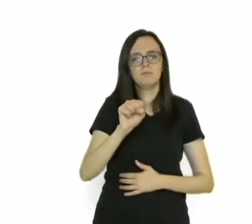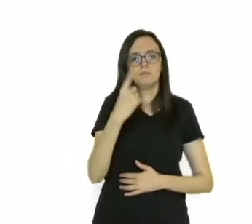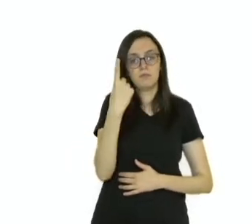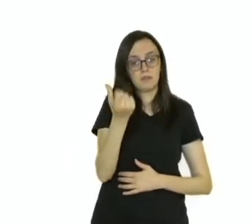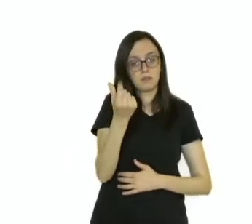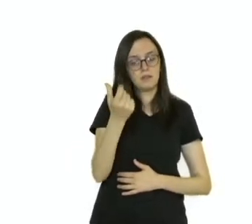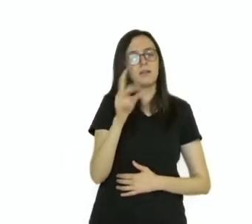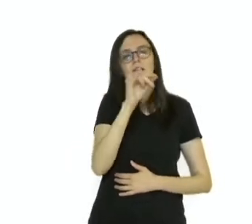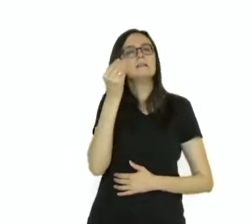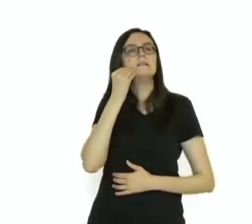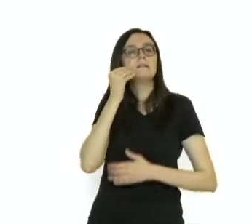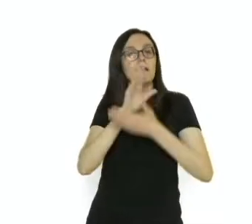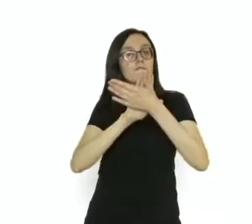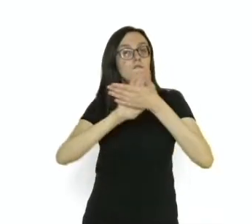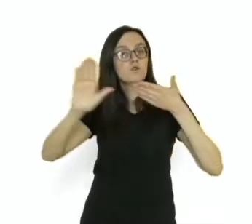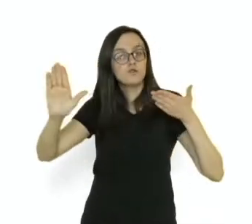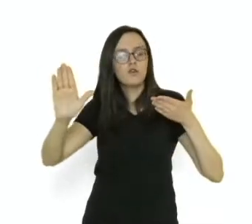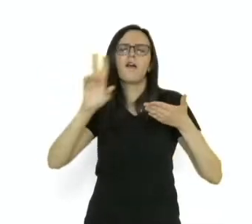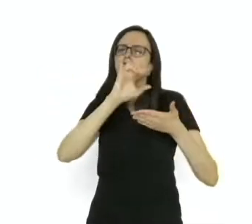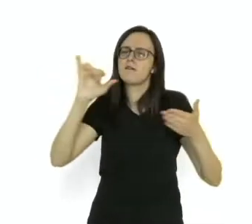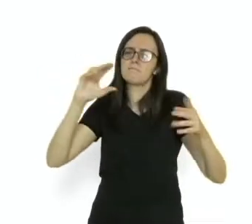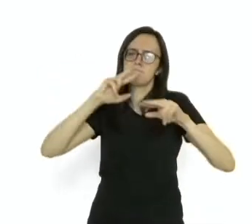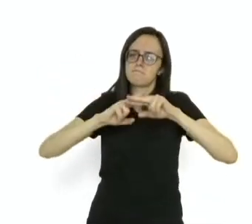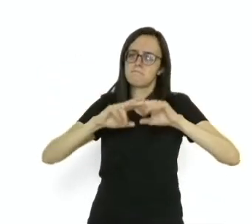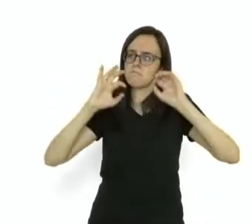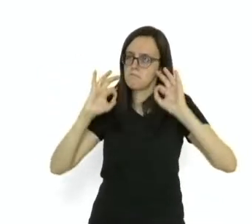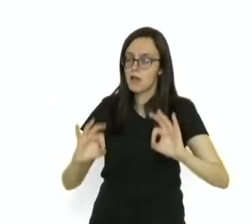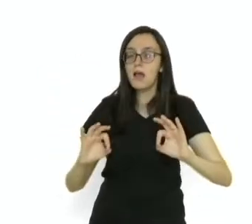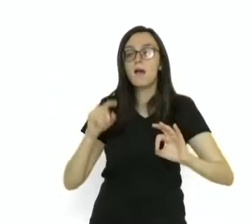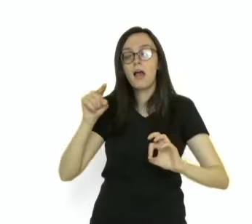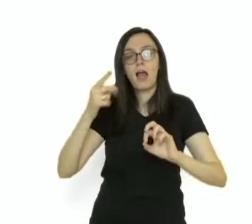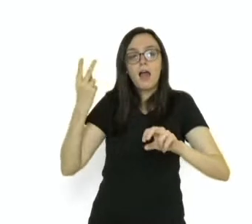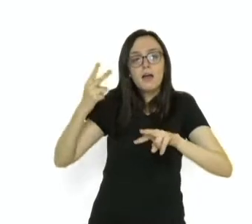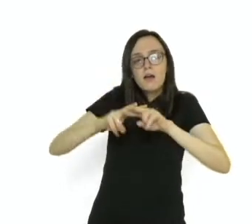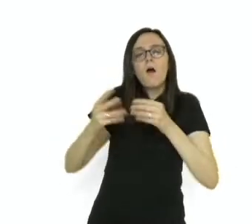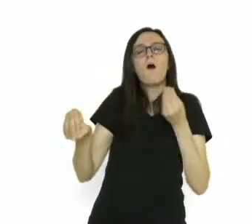XVI, ele vai tentar fugir, vai acabar sendo preso. Nessa